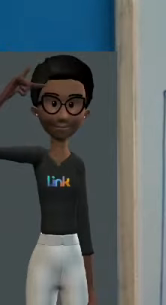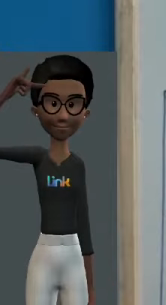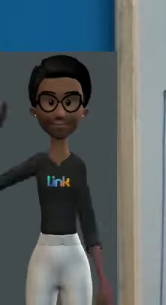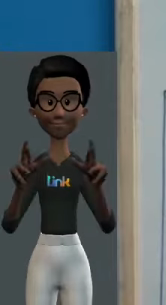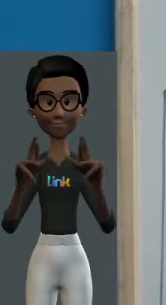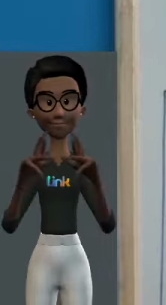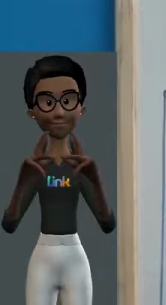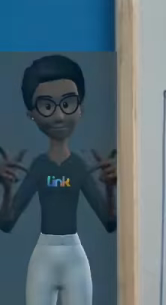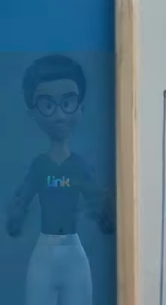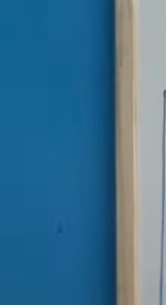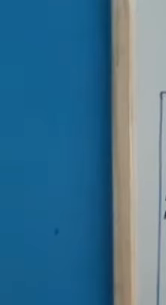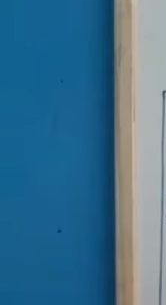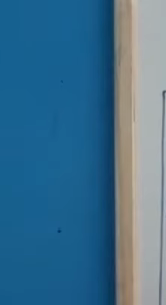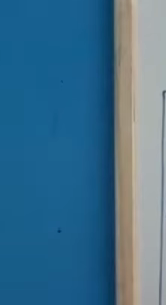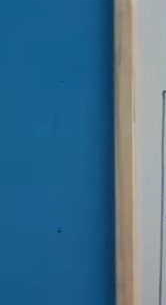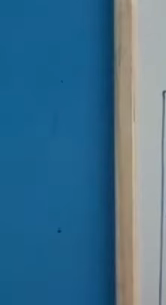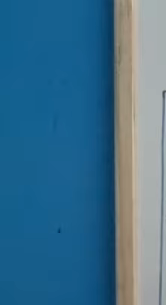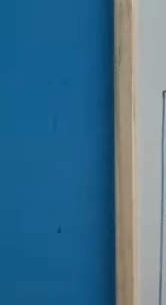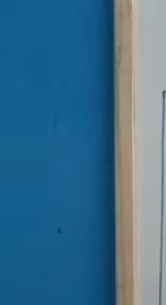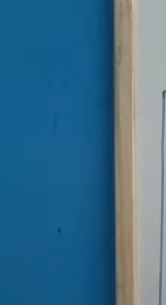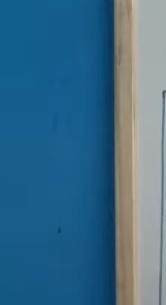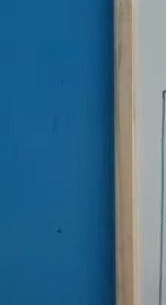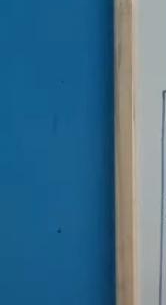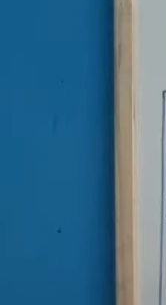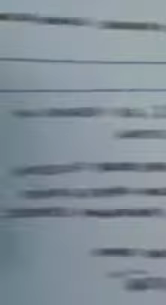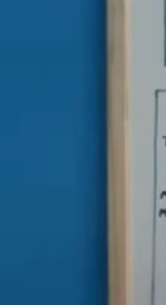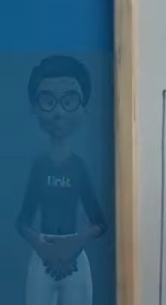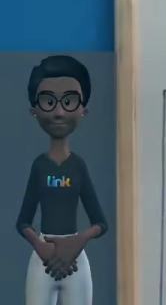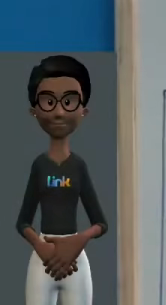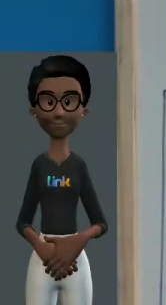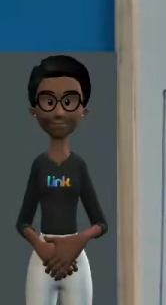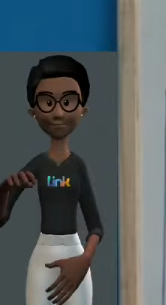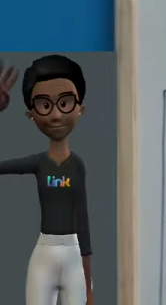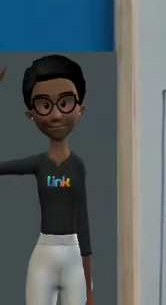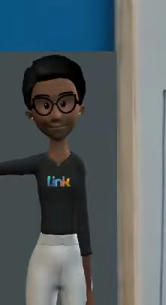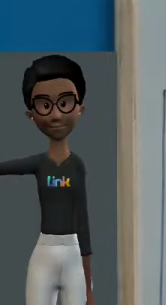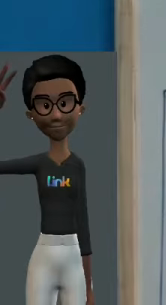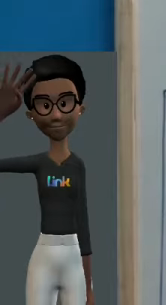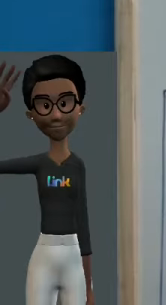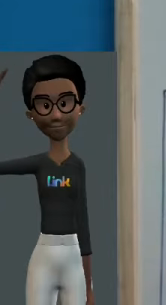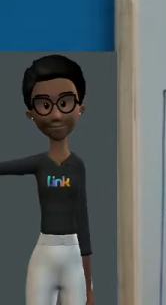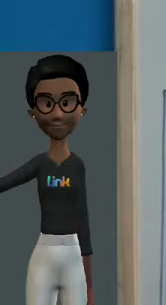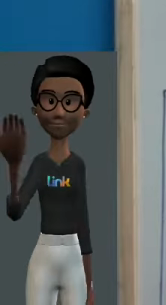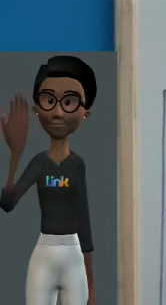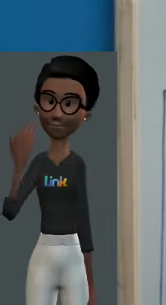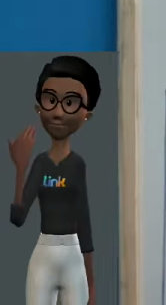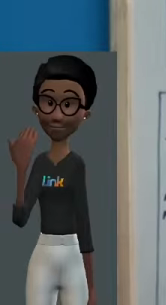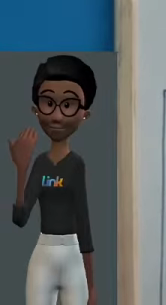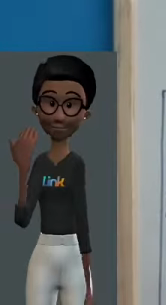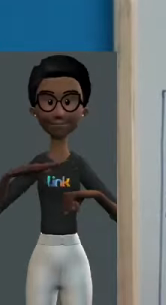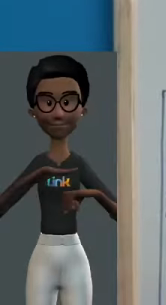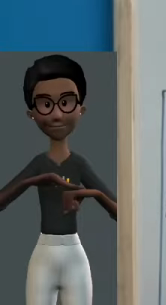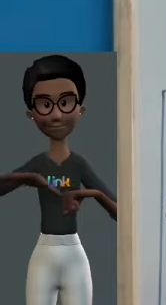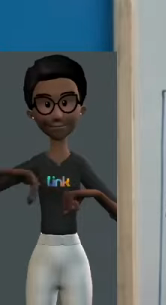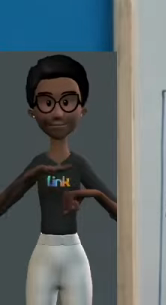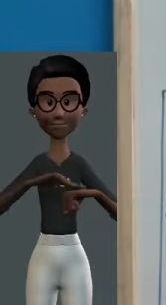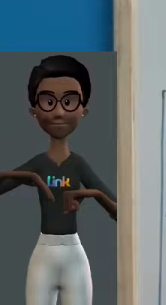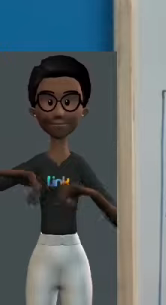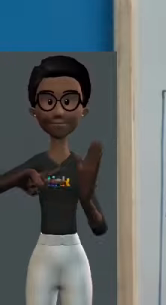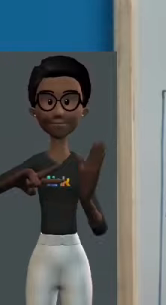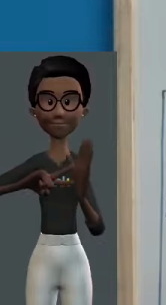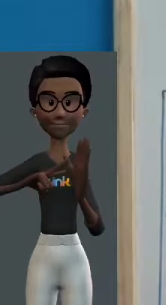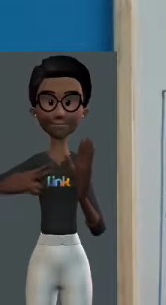discípulo e quase tudo que sabemos de Sócrates vem de Platão. Ele veio de uma família nobre e por isso teve a oportunidade